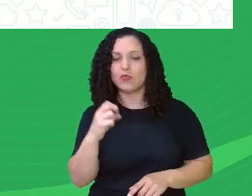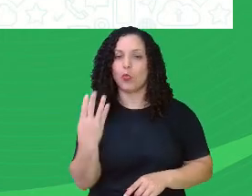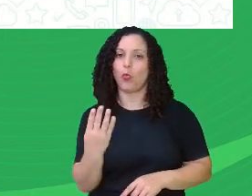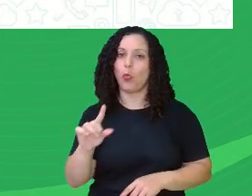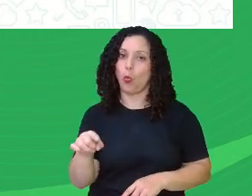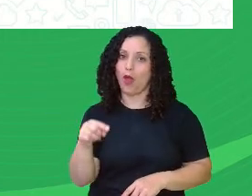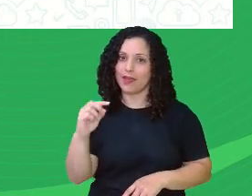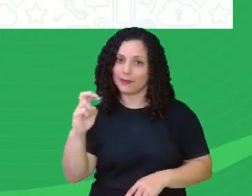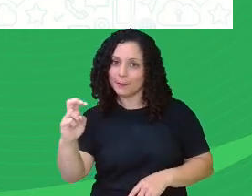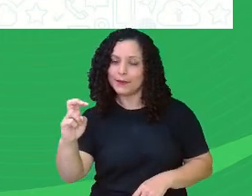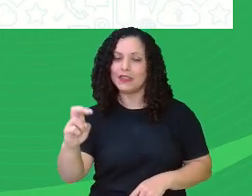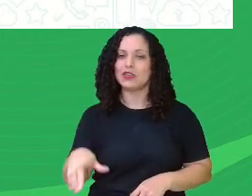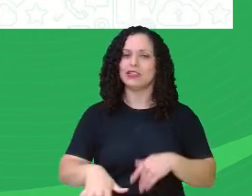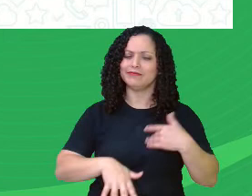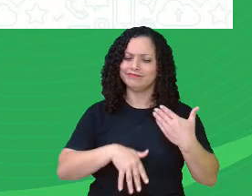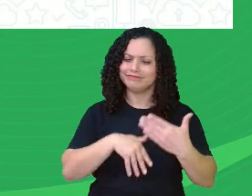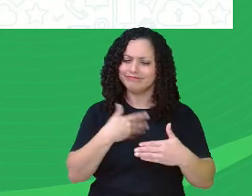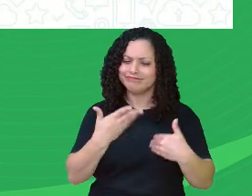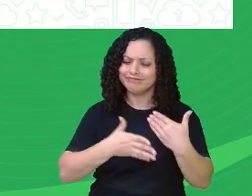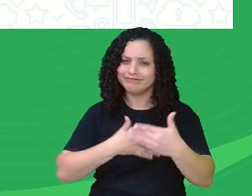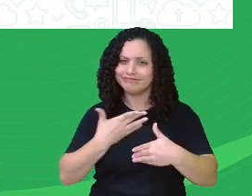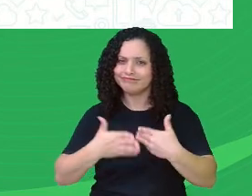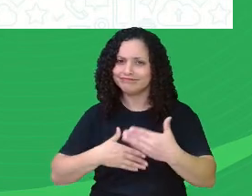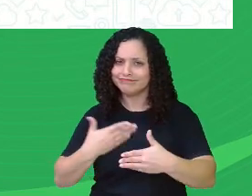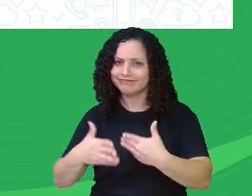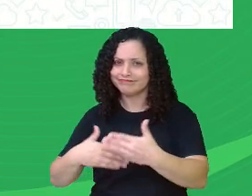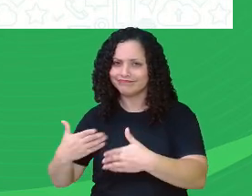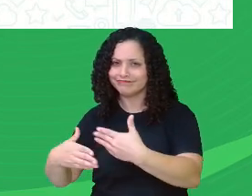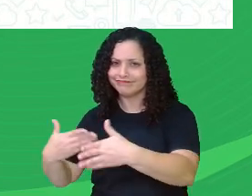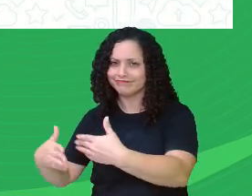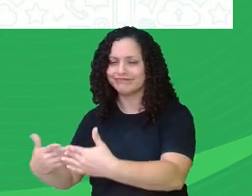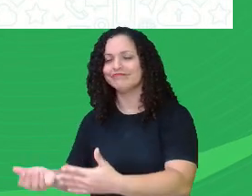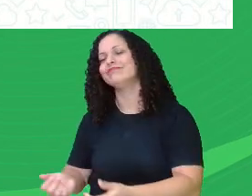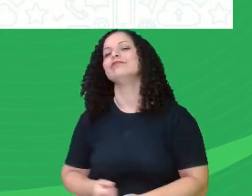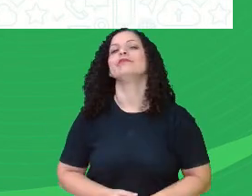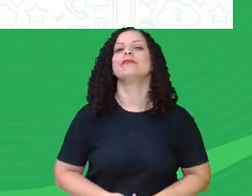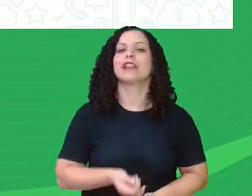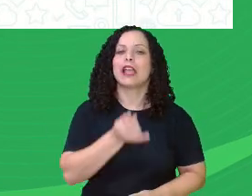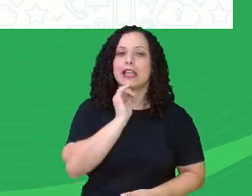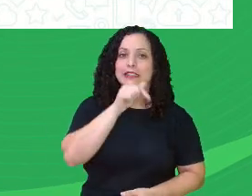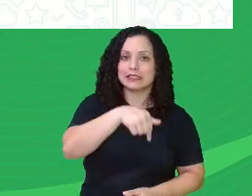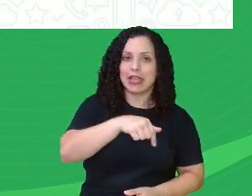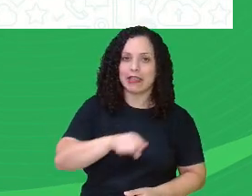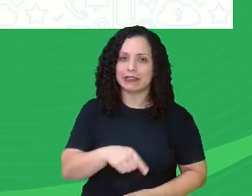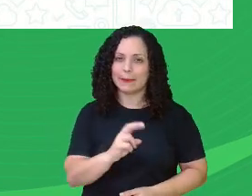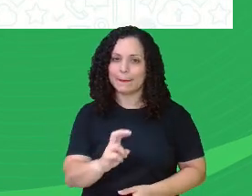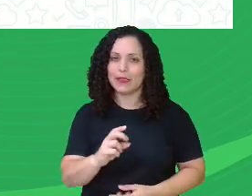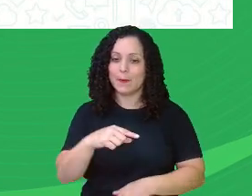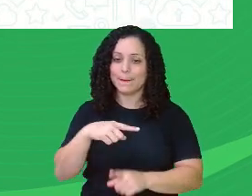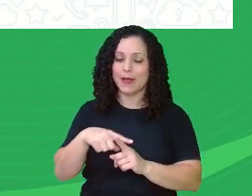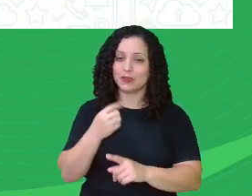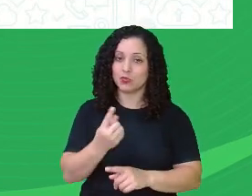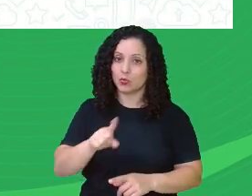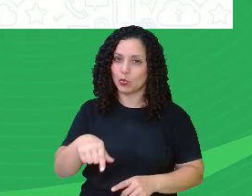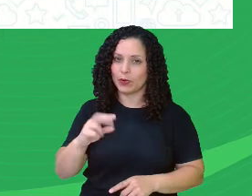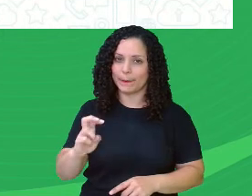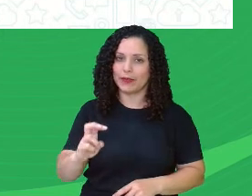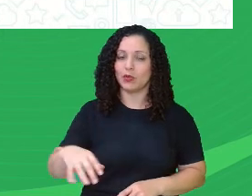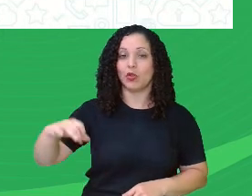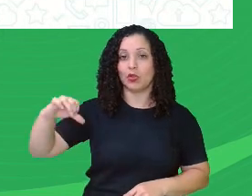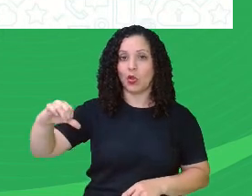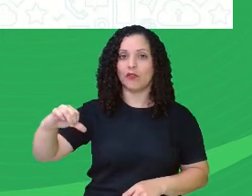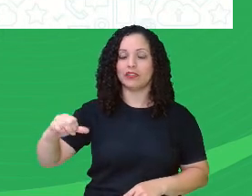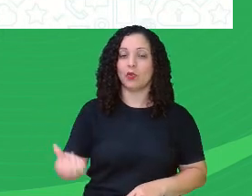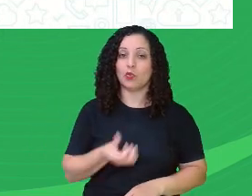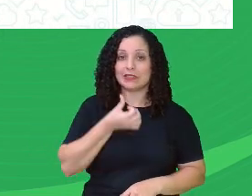1,5, 6. 6 mais 1,5, 7,5. 7,5 mais 1,5, 9. Chegou aí. Você bota 6